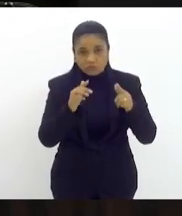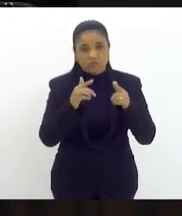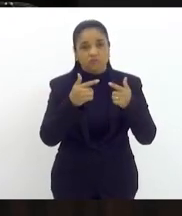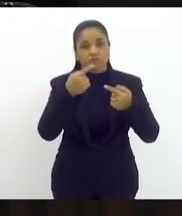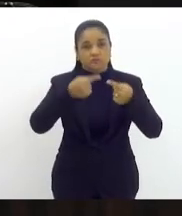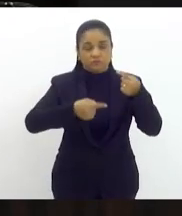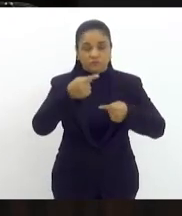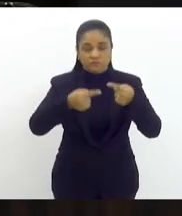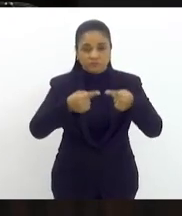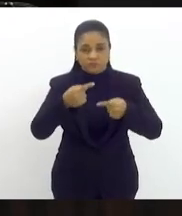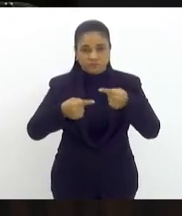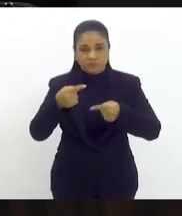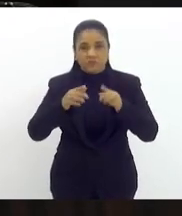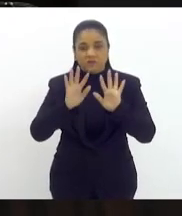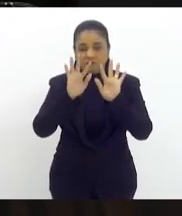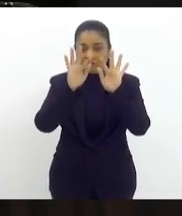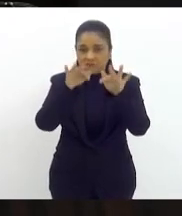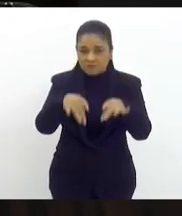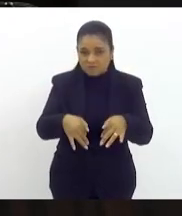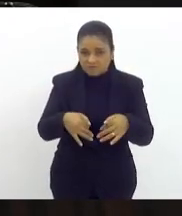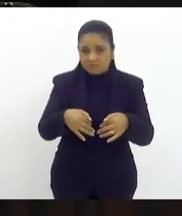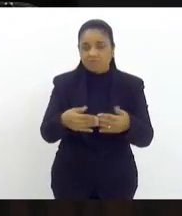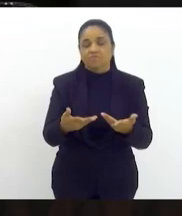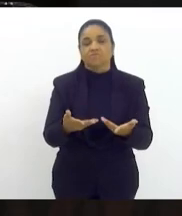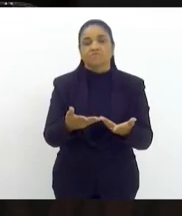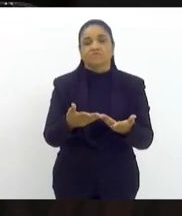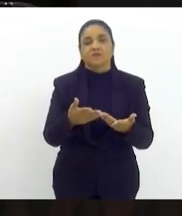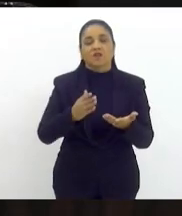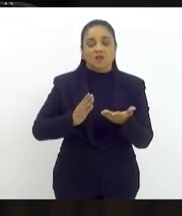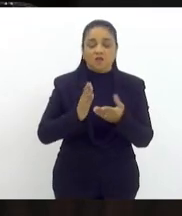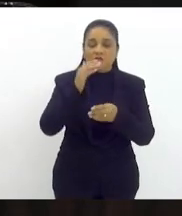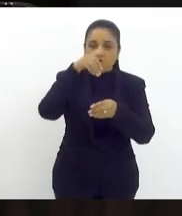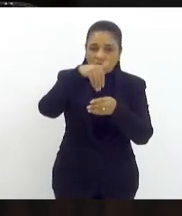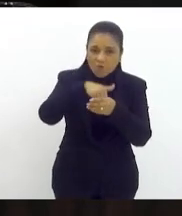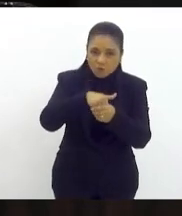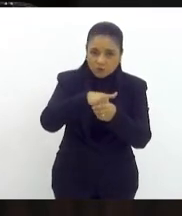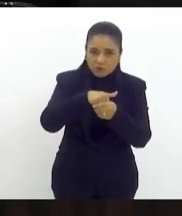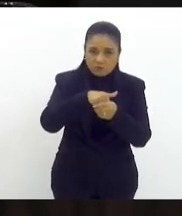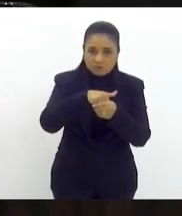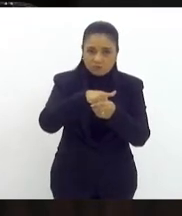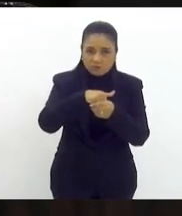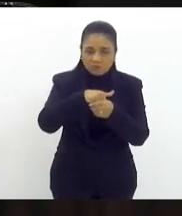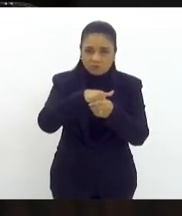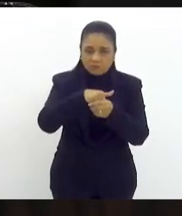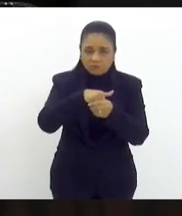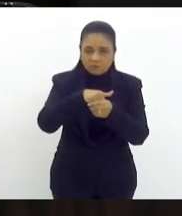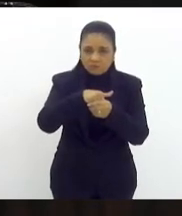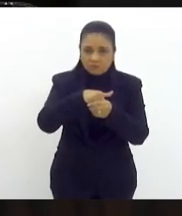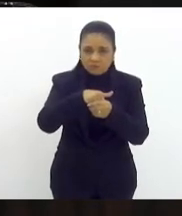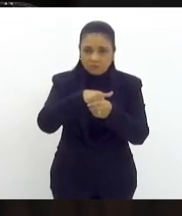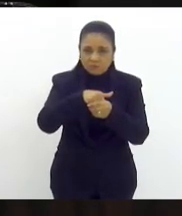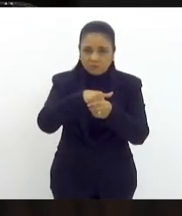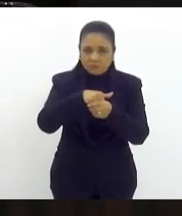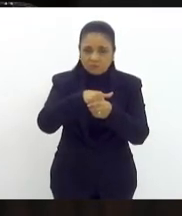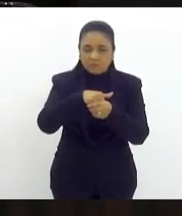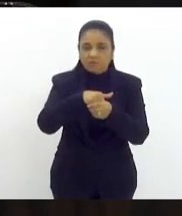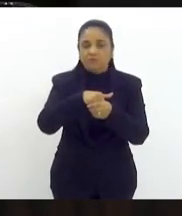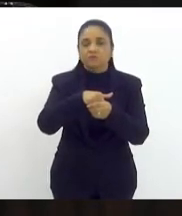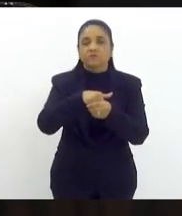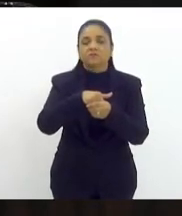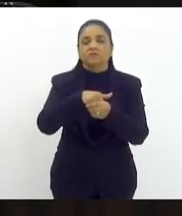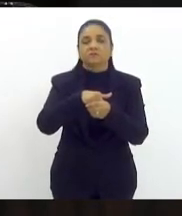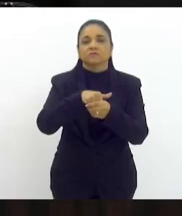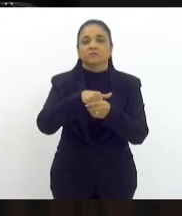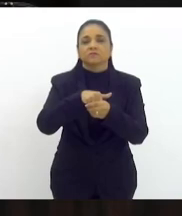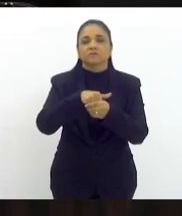queira discutir. Encerrada a discussão. Em votação. Encerrada a emenda. Não, em votação. Em